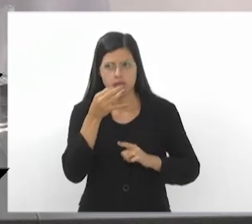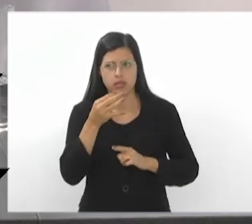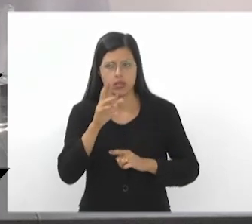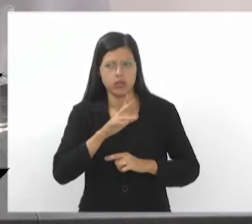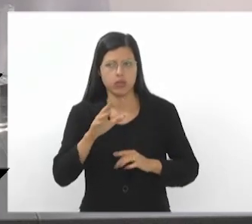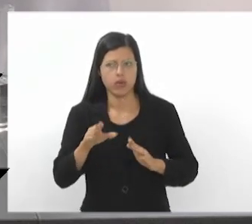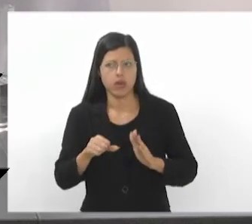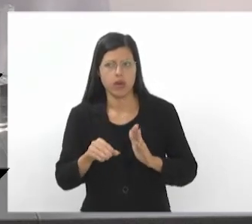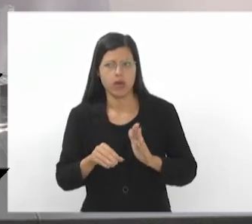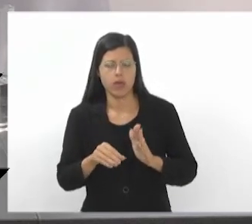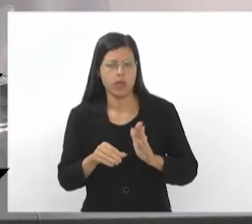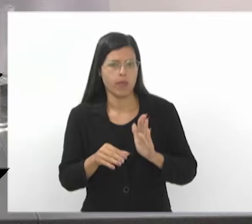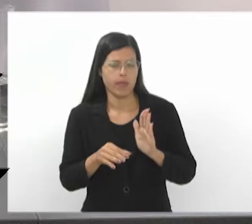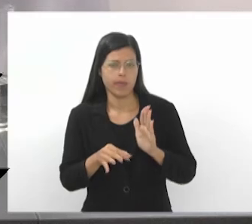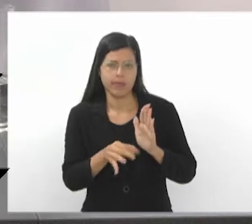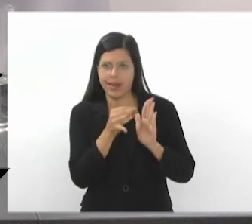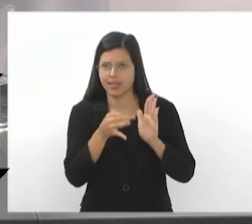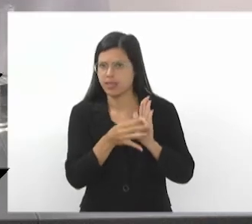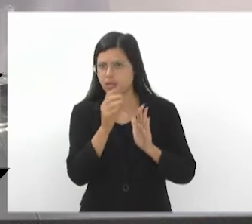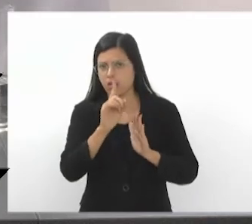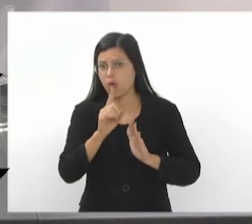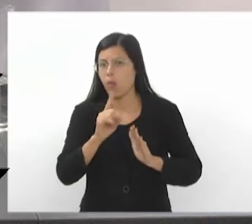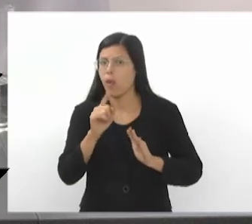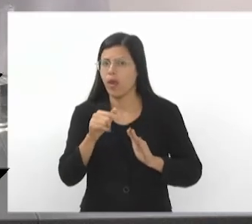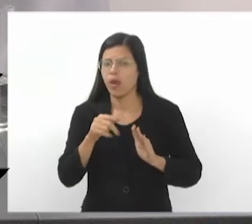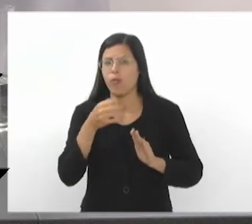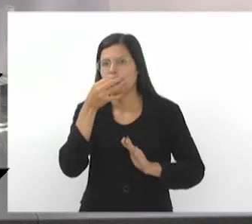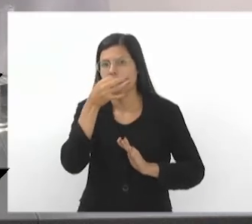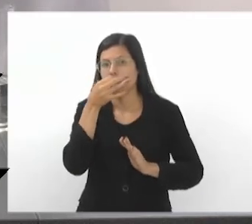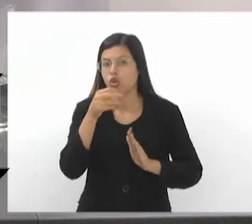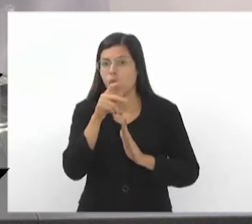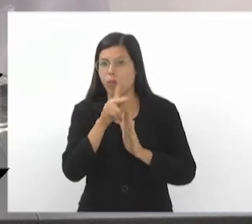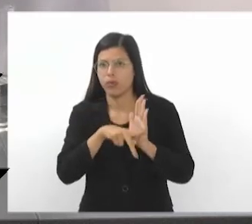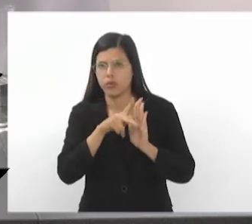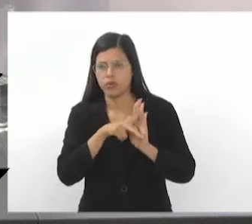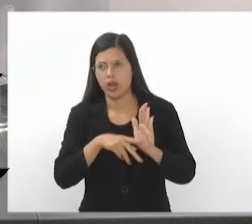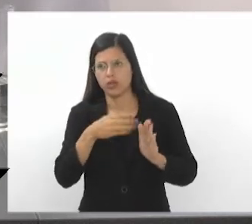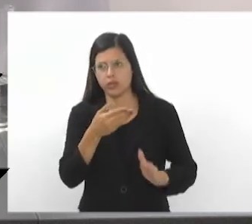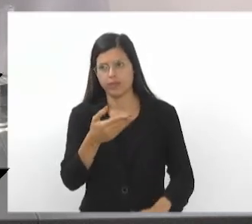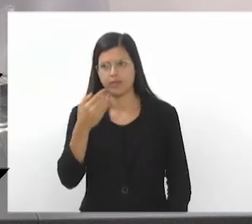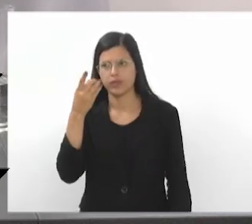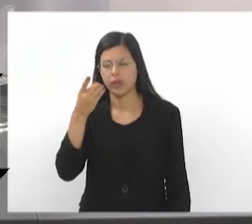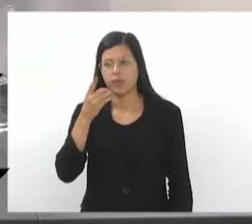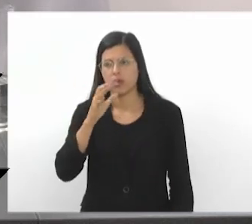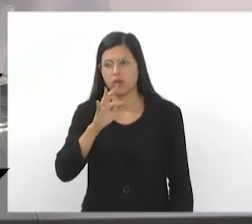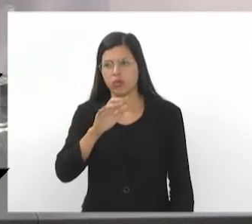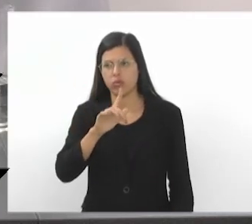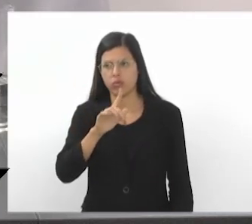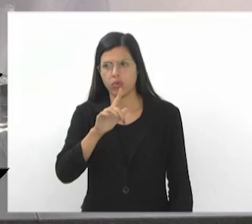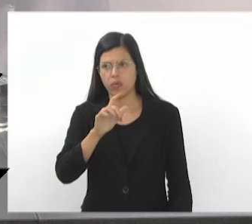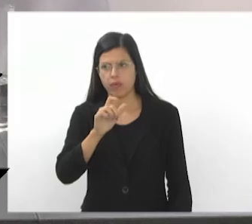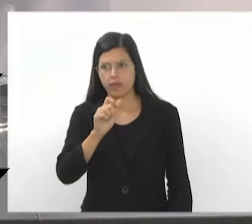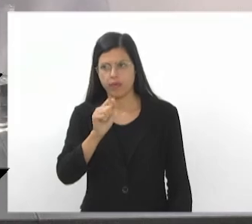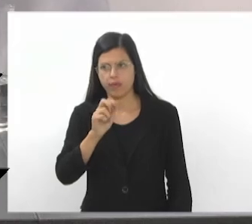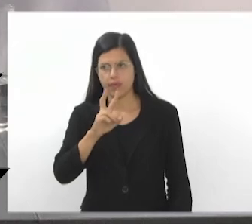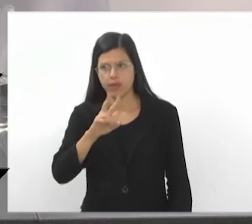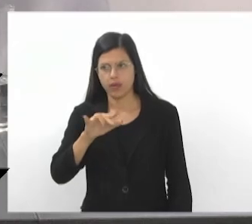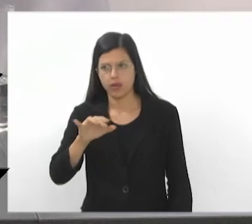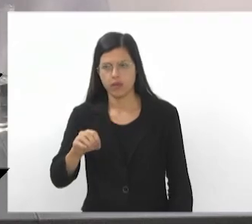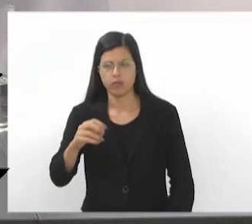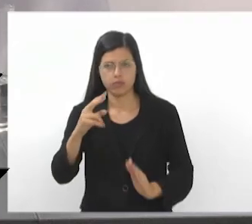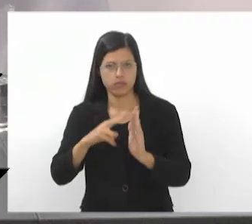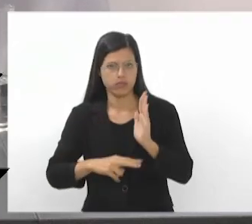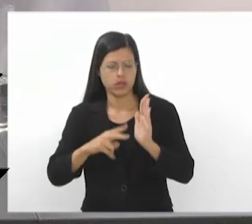mesmo. Para discutir, presidente. Deputado Serafini. Eu estou aqui lendo o projeto. A impressão que dá